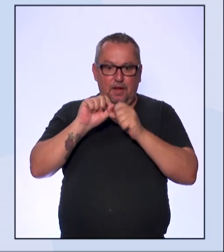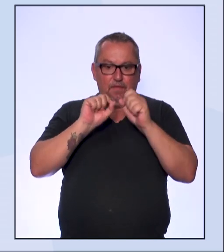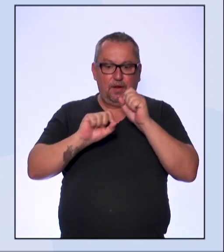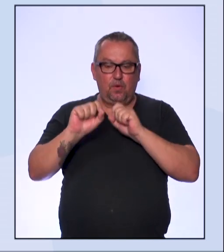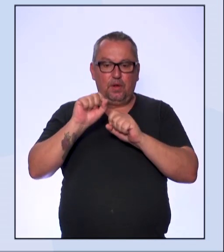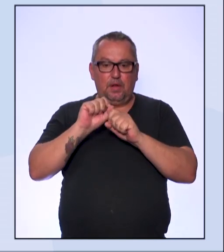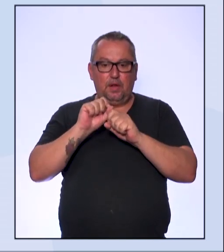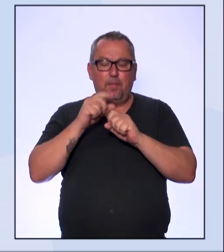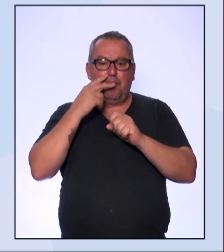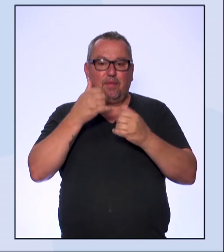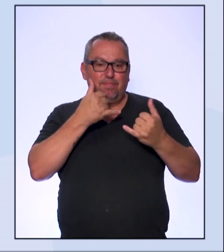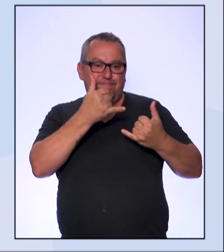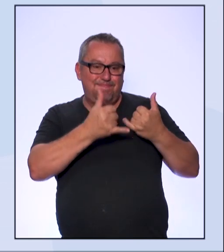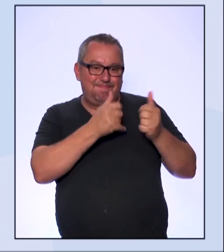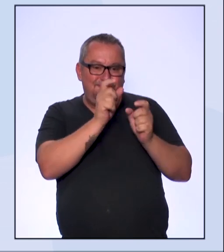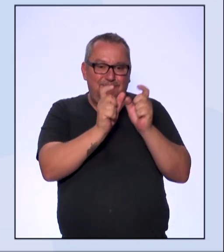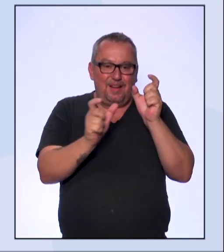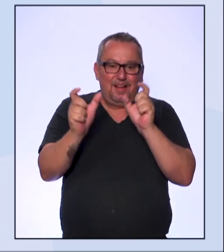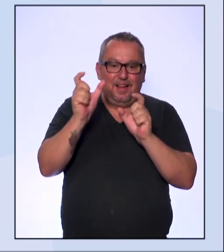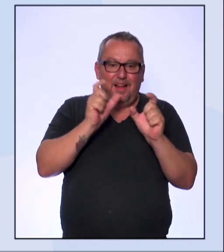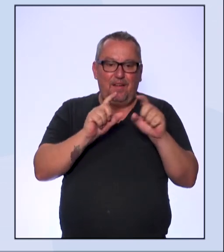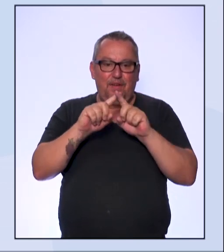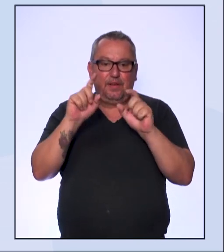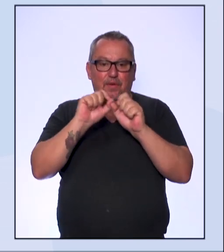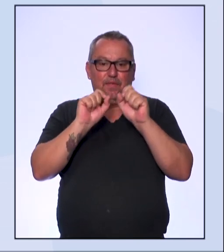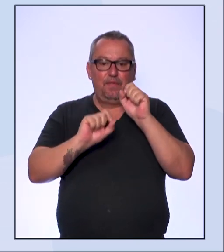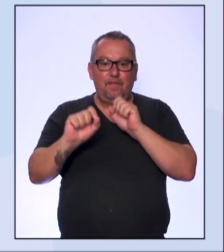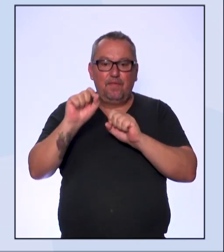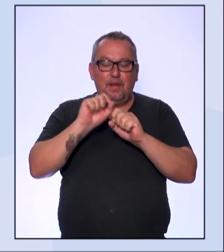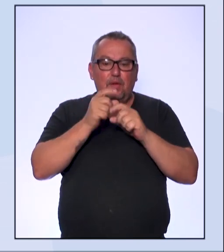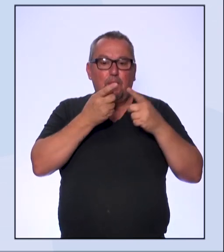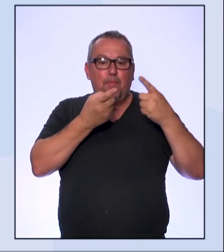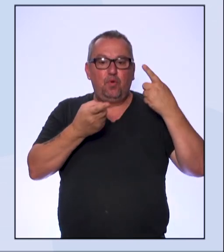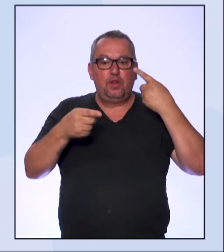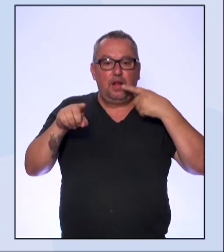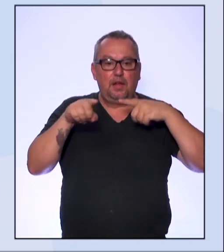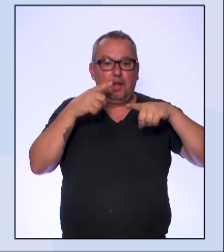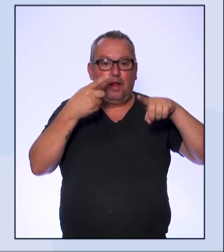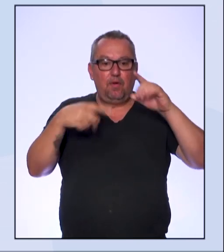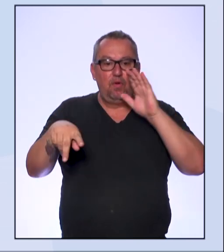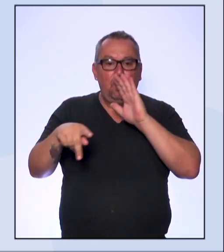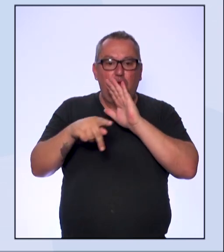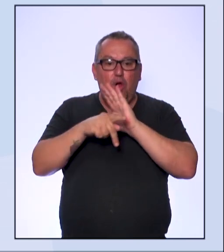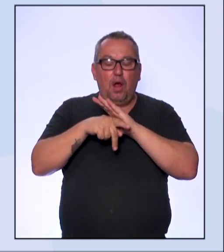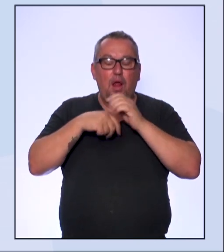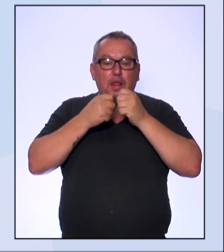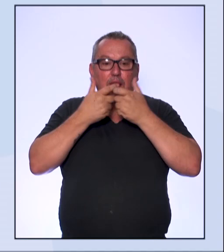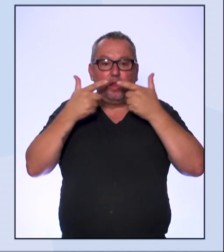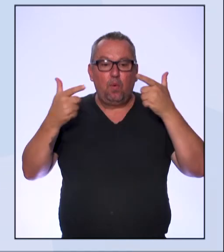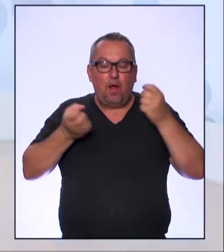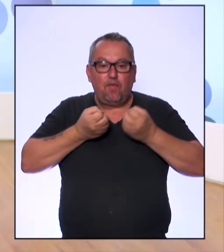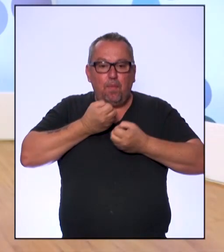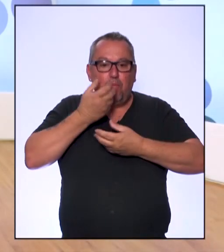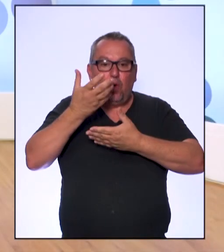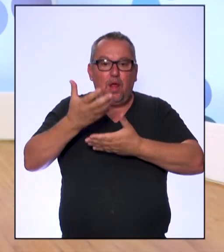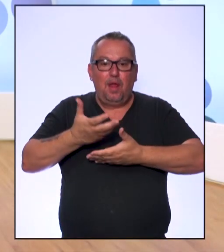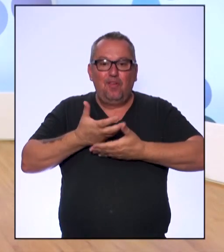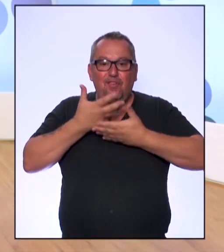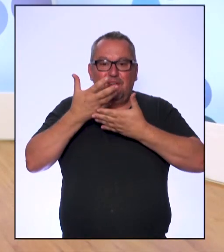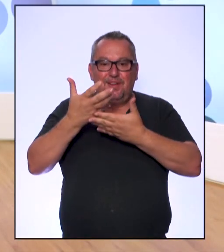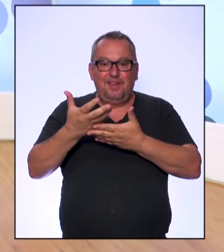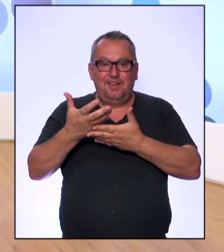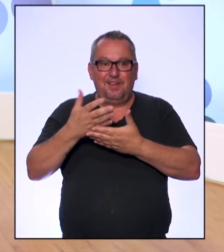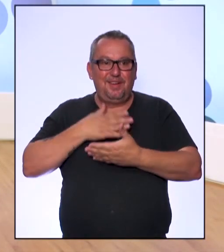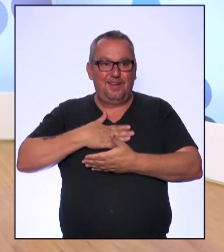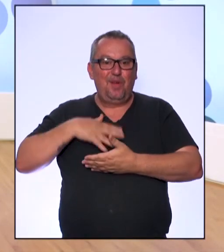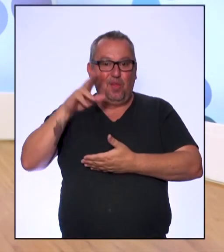ele faz um jogo de palavras, certo? Então, ele produz uma musicalidade. Qual é esse jogo de palavras, gente? Posso ler? Eu adoro